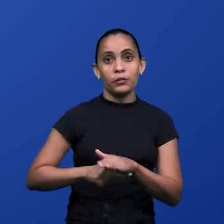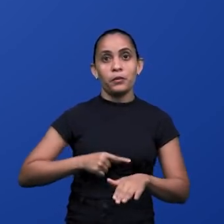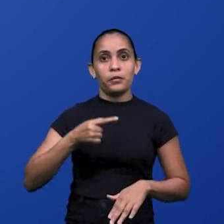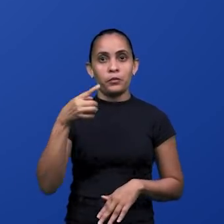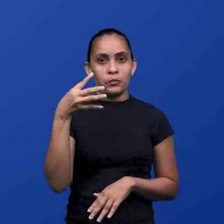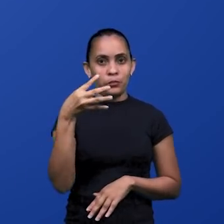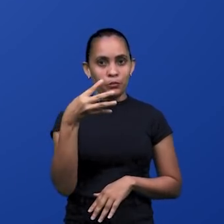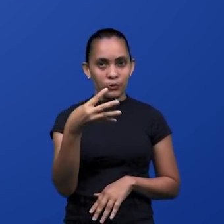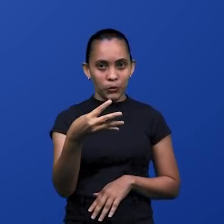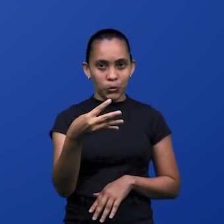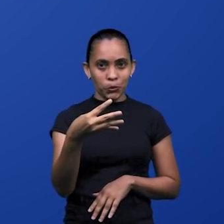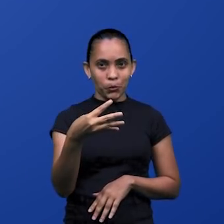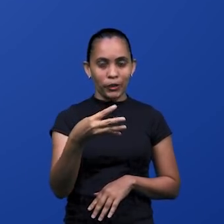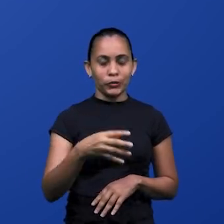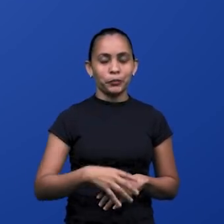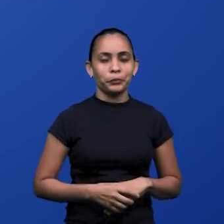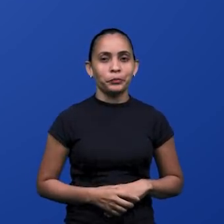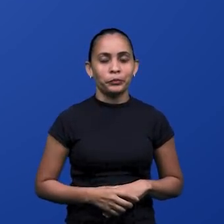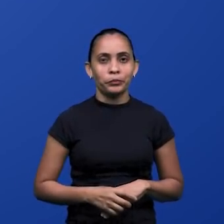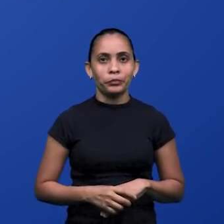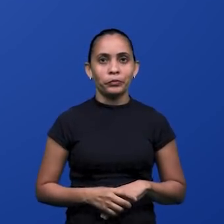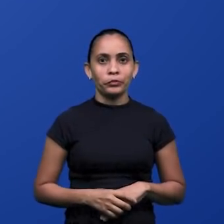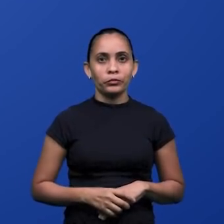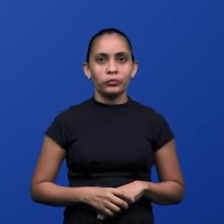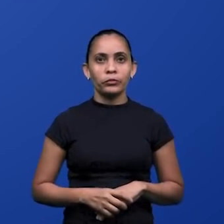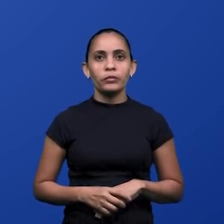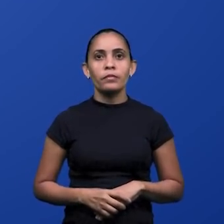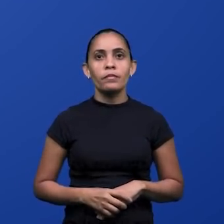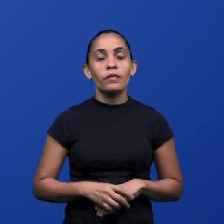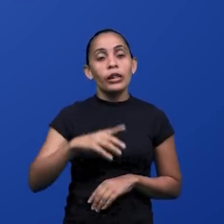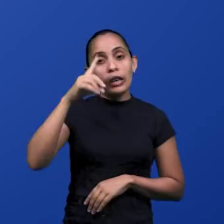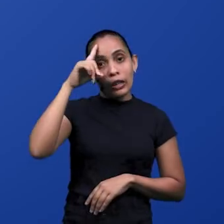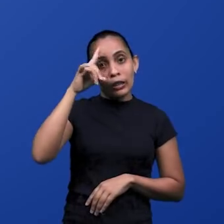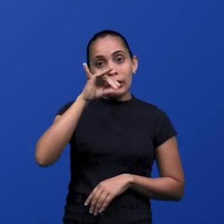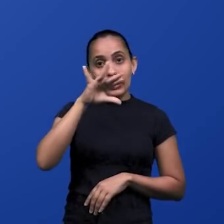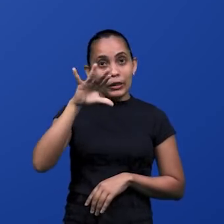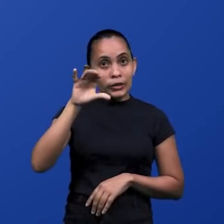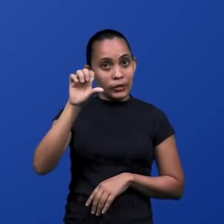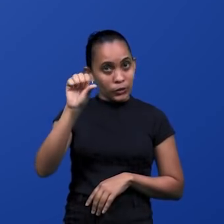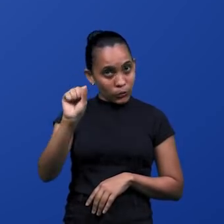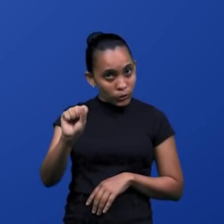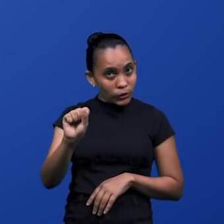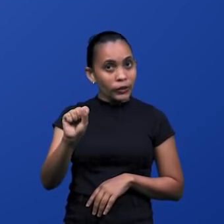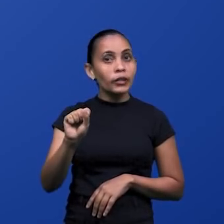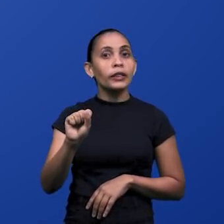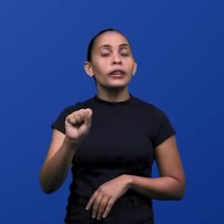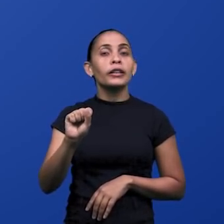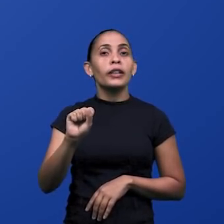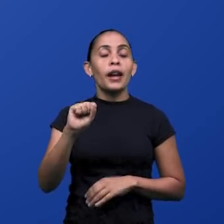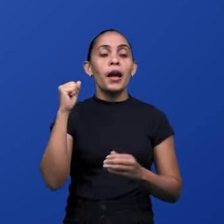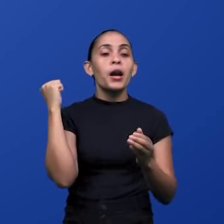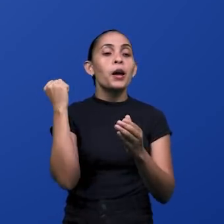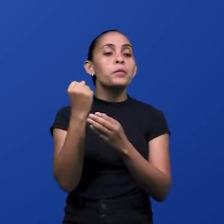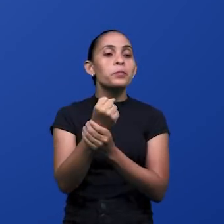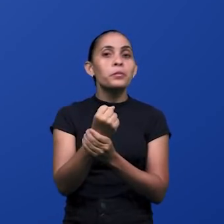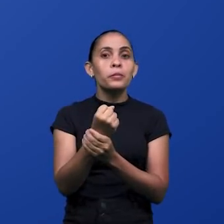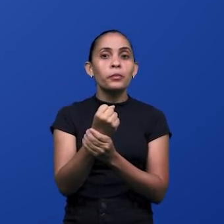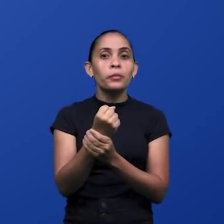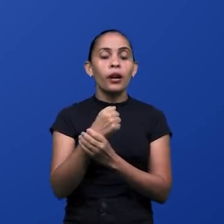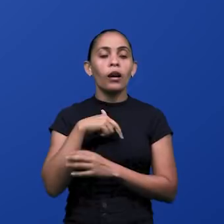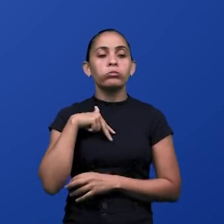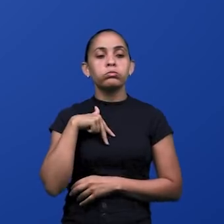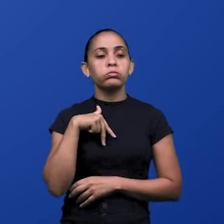capítulo 22, versos 4. Ao terceiro dia levantou-se